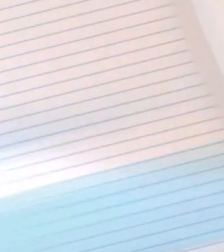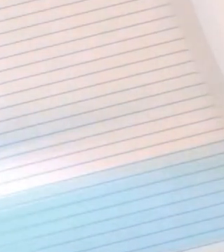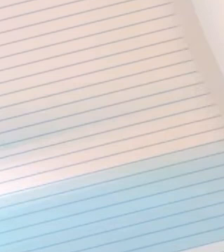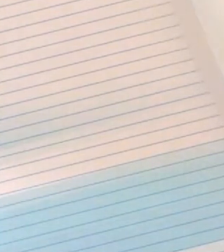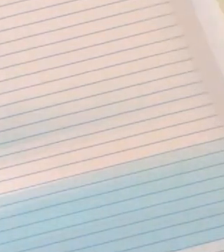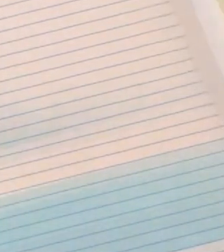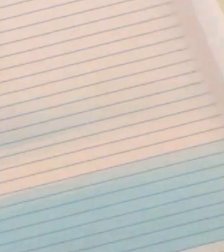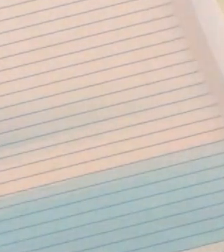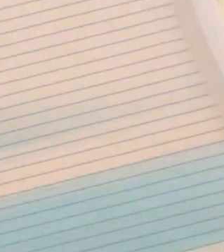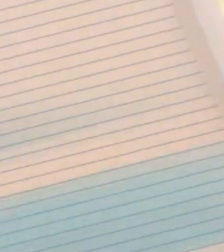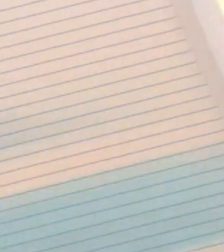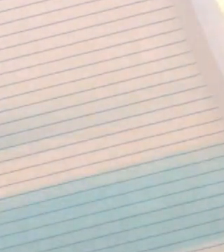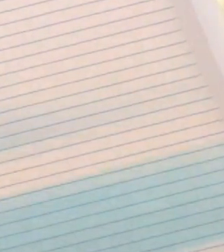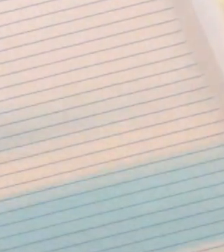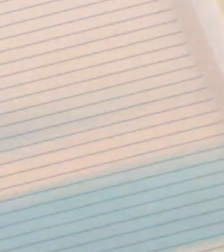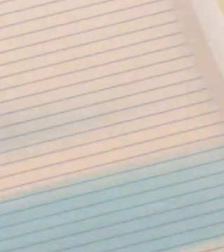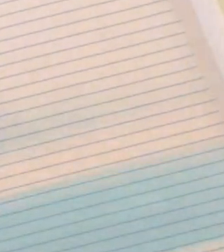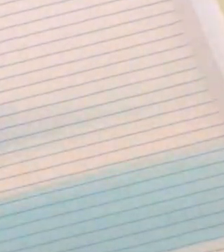São